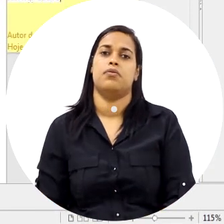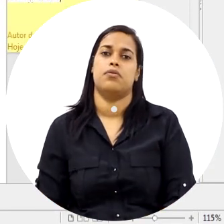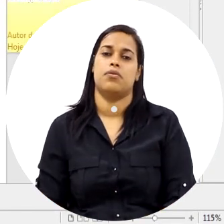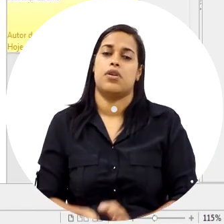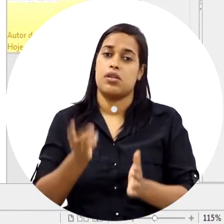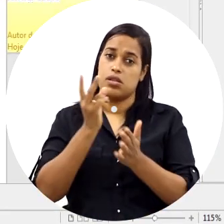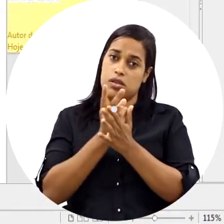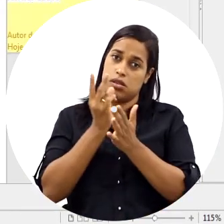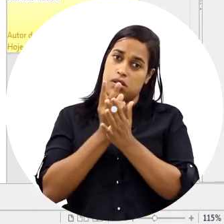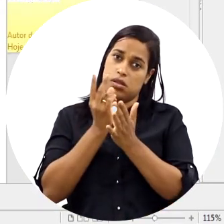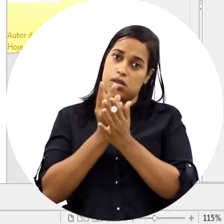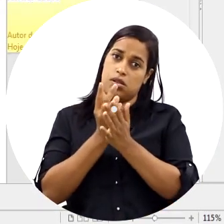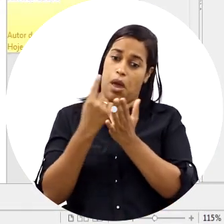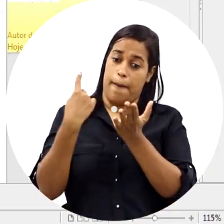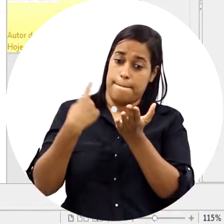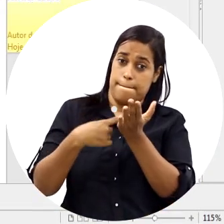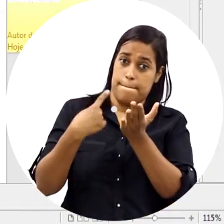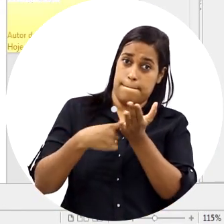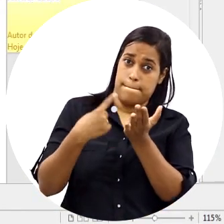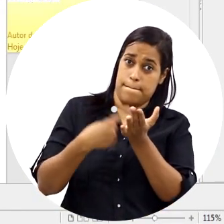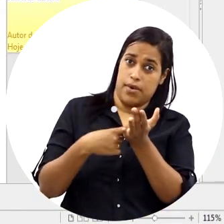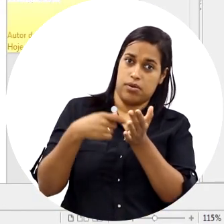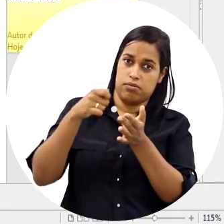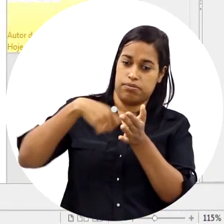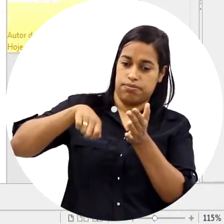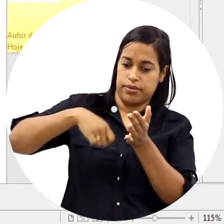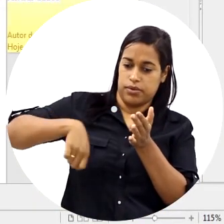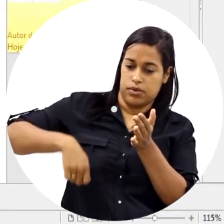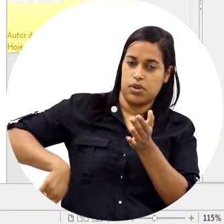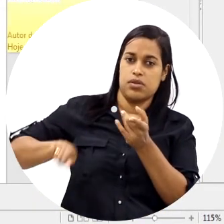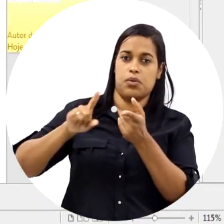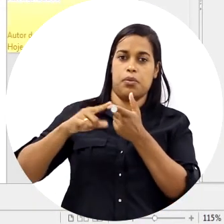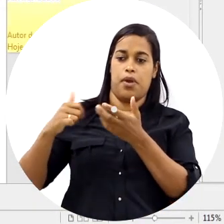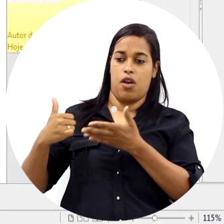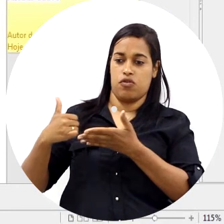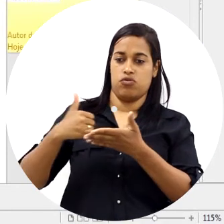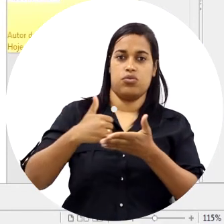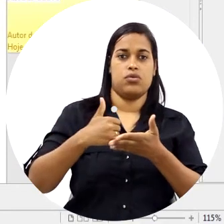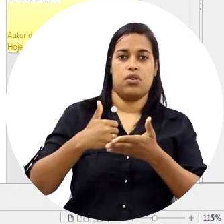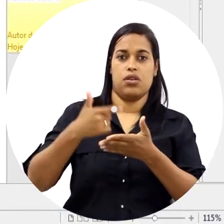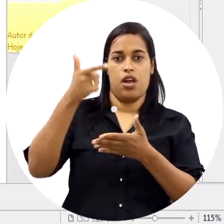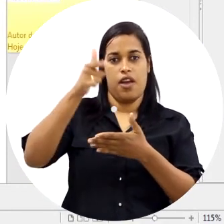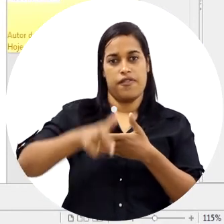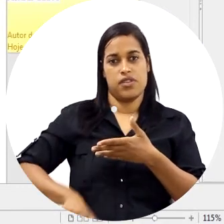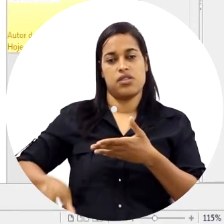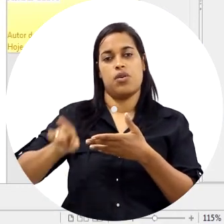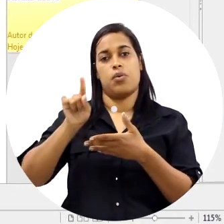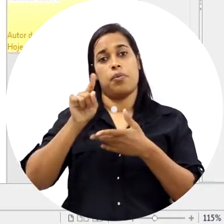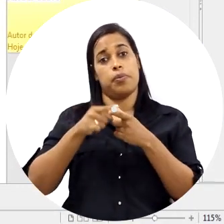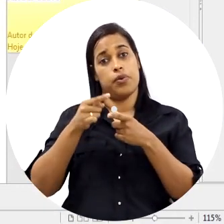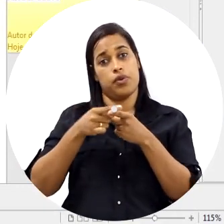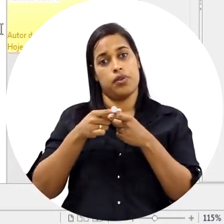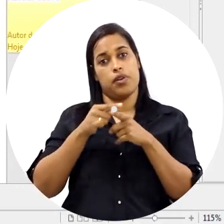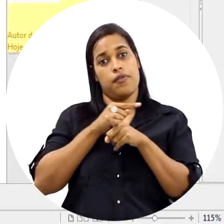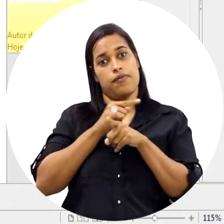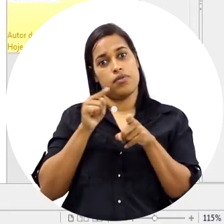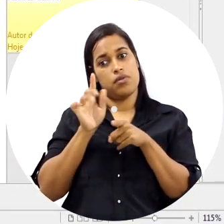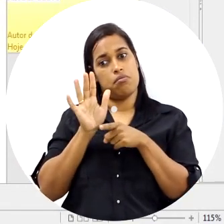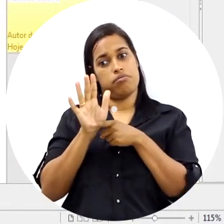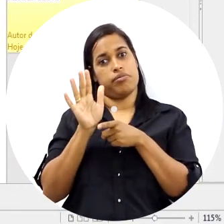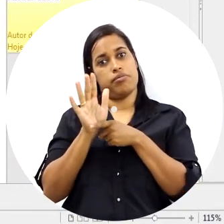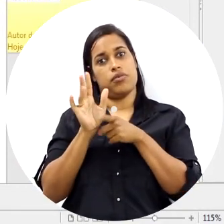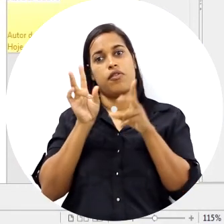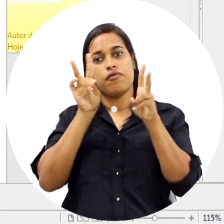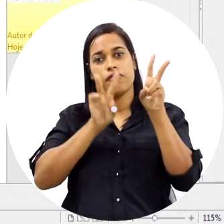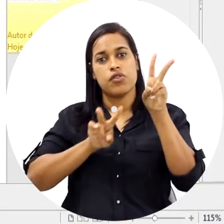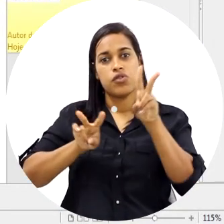ele vai ficar aqui com uma marcação de anotação. Também auxilia na parte de revisão, porque você indica